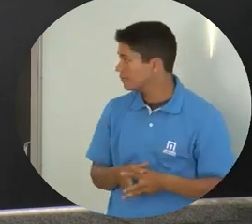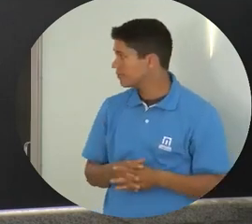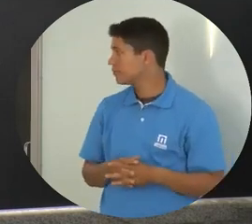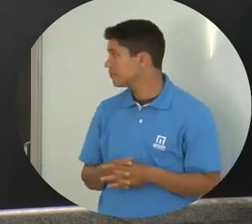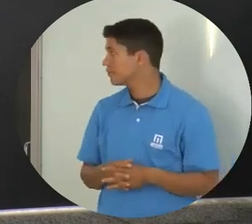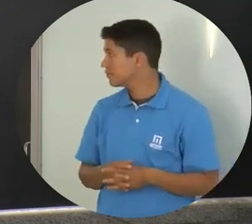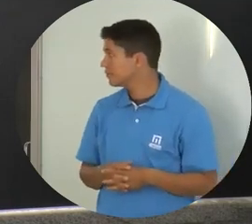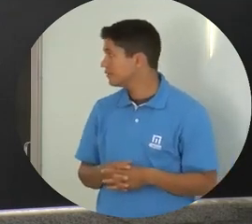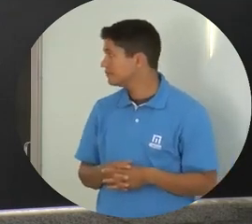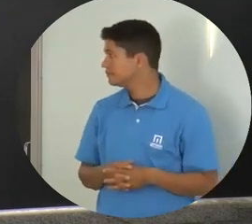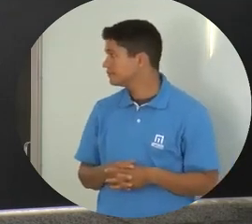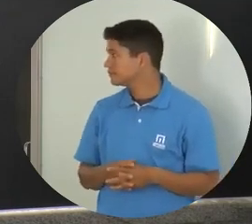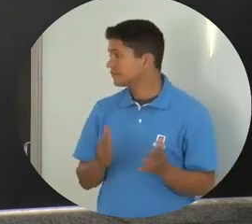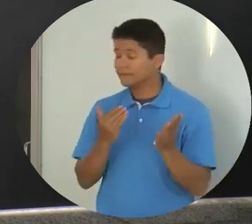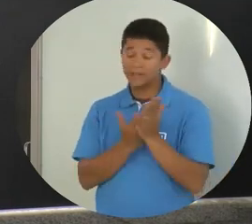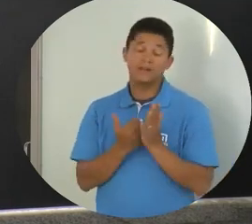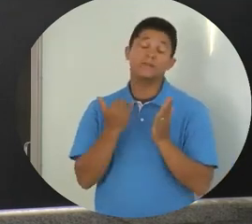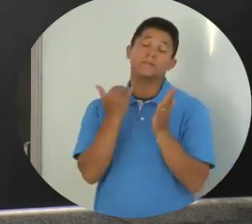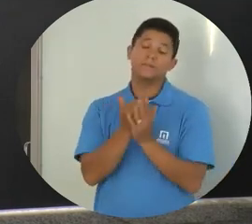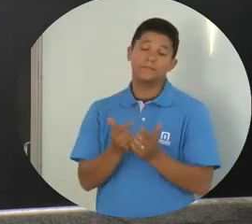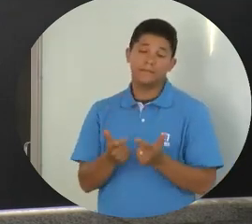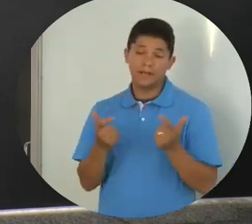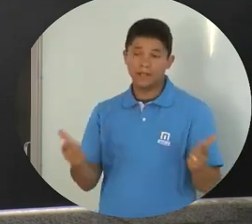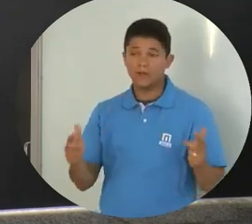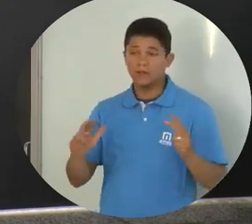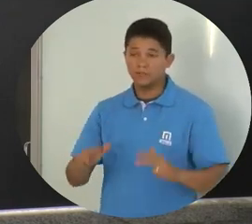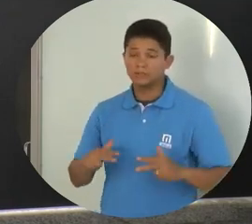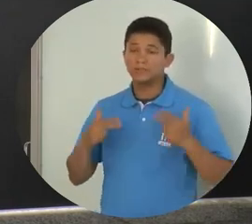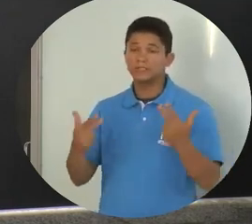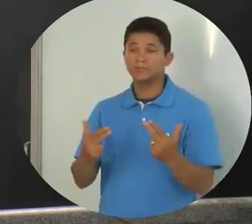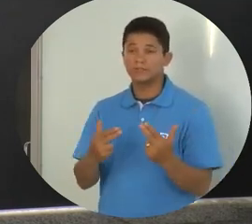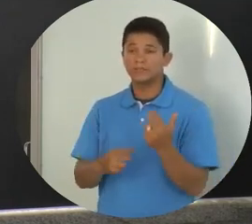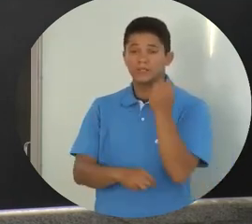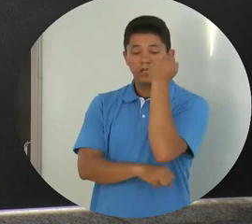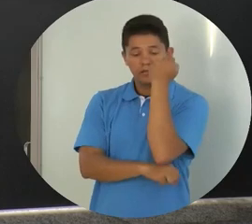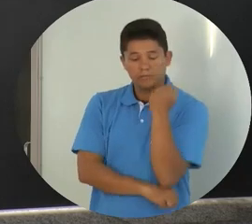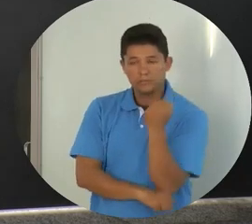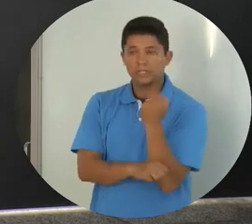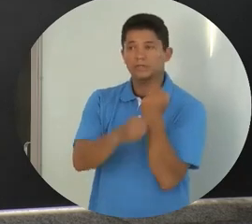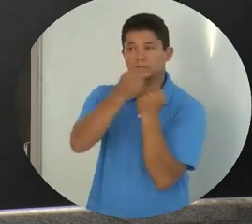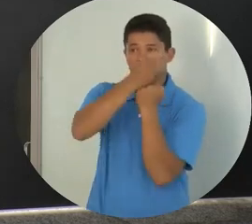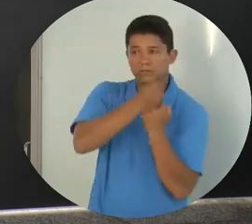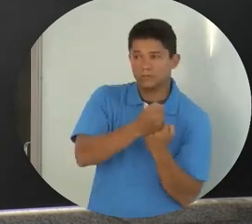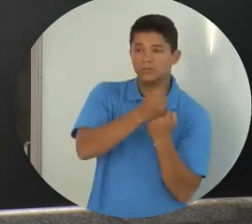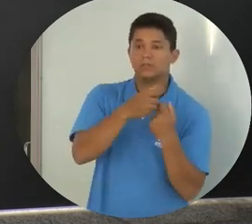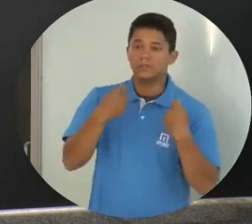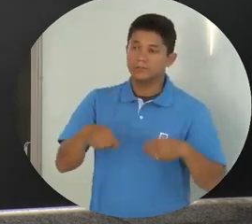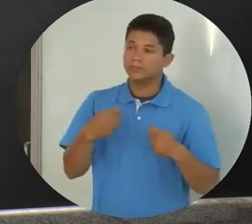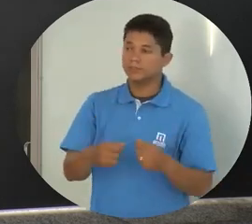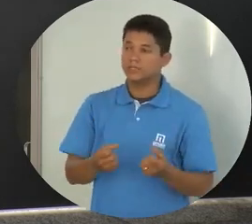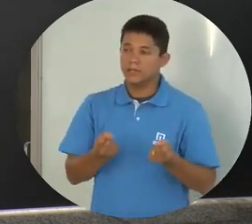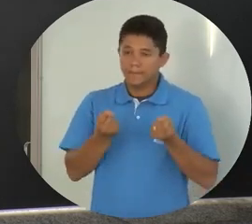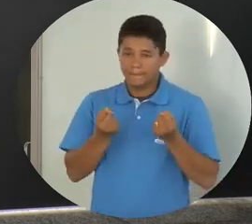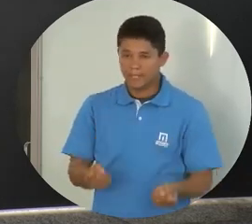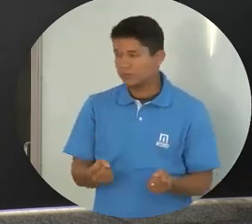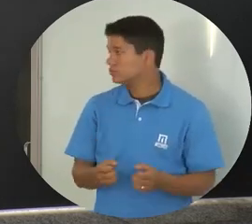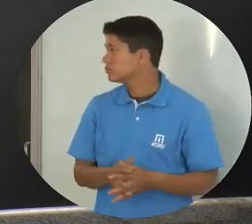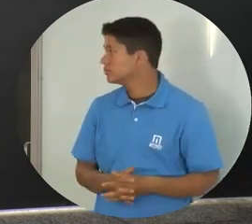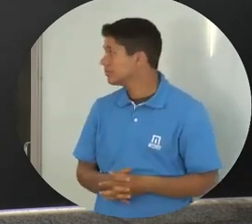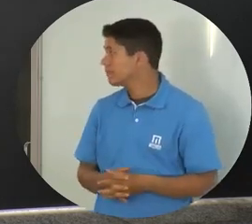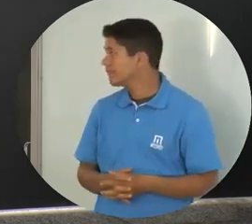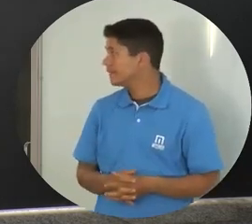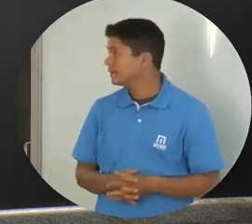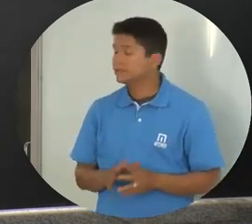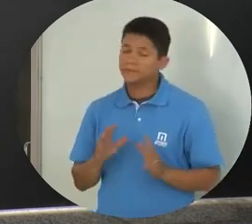que a maior parte dos empreendimentos que são reforçados caminham para peso. Não significa que todos existem, né? A